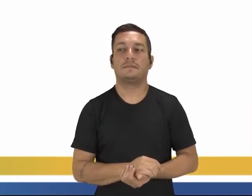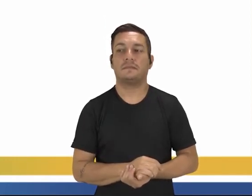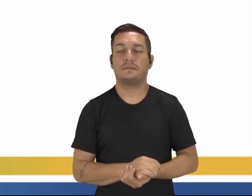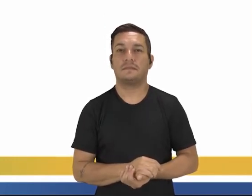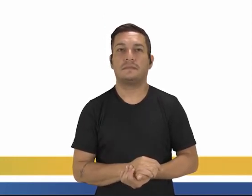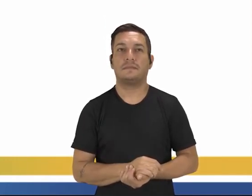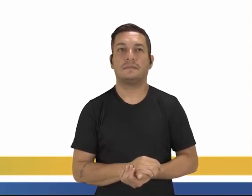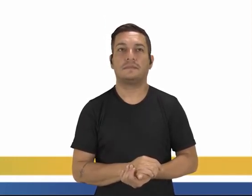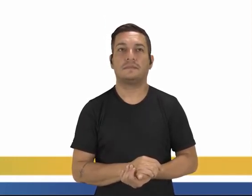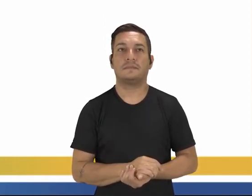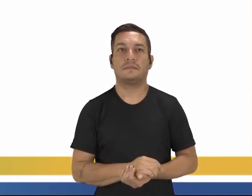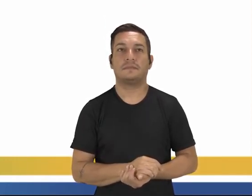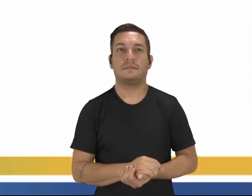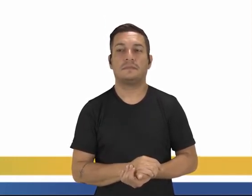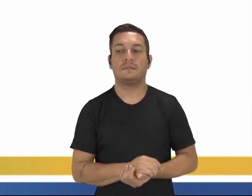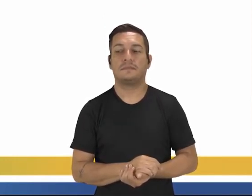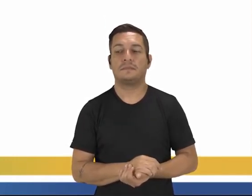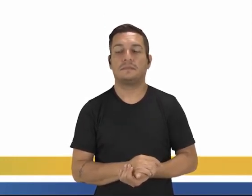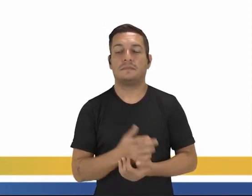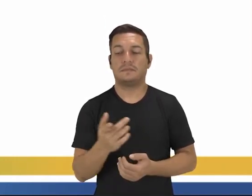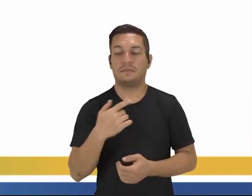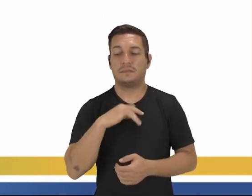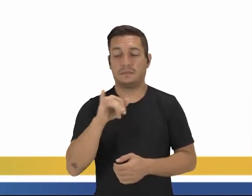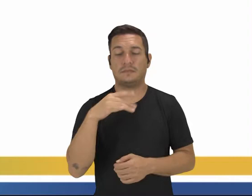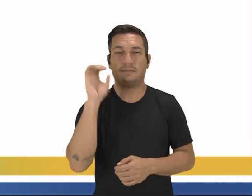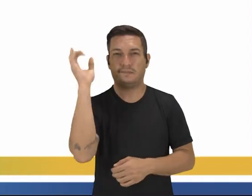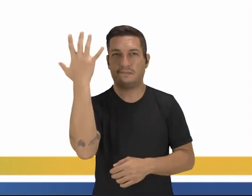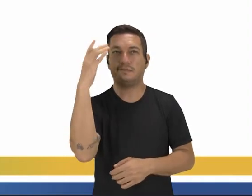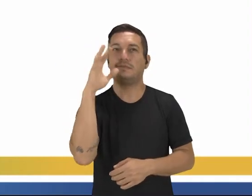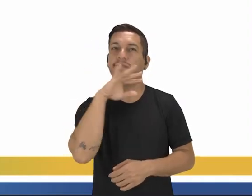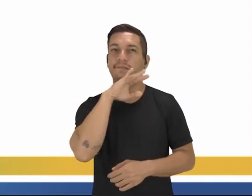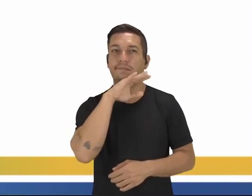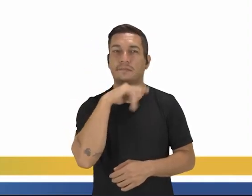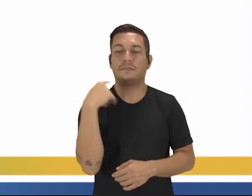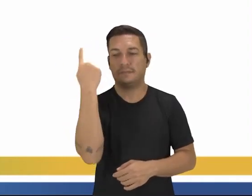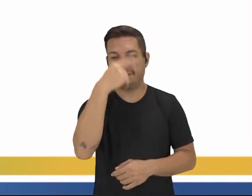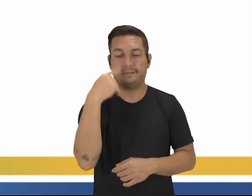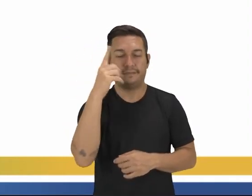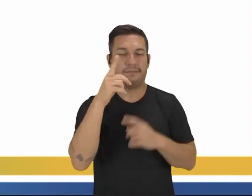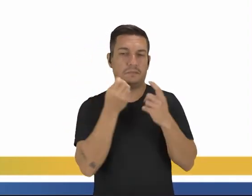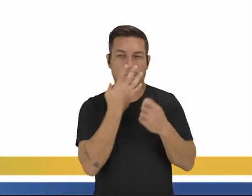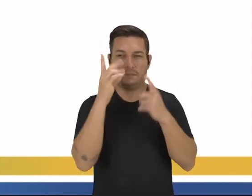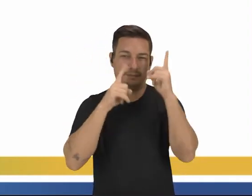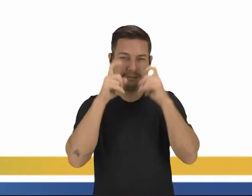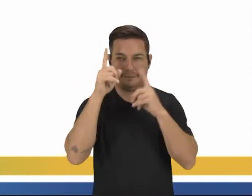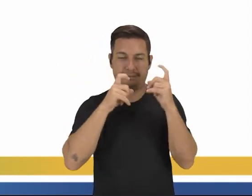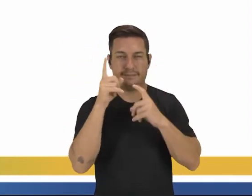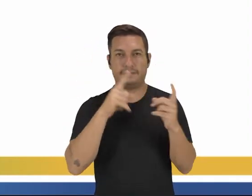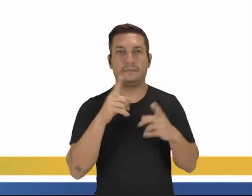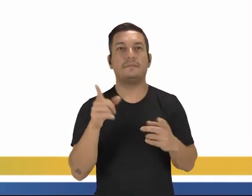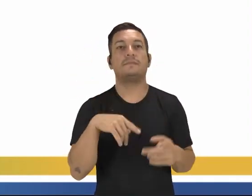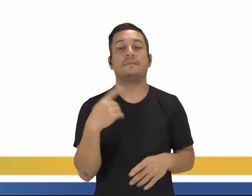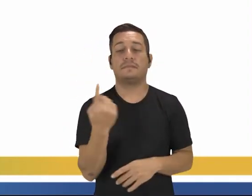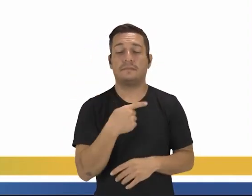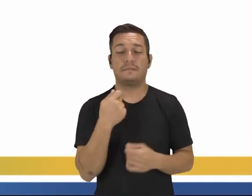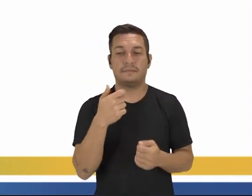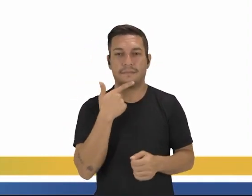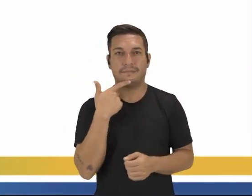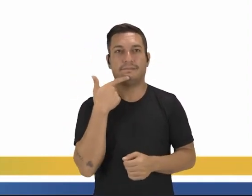Al mal tiempo, buena cara, ou seja, se o tempo está ruim, faça uma boa cara. Leve isso da melhor forma